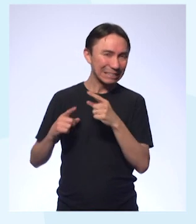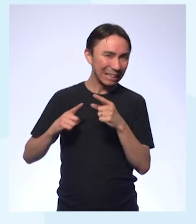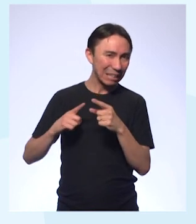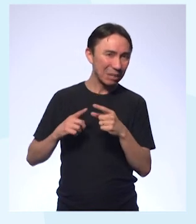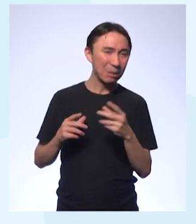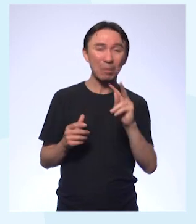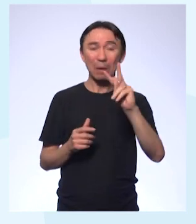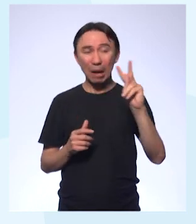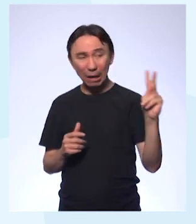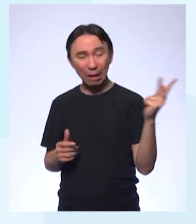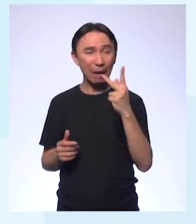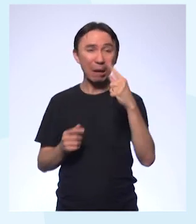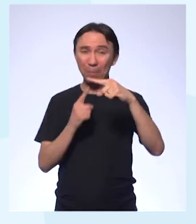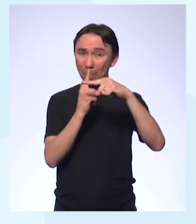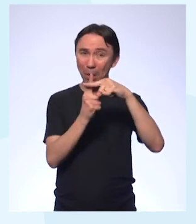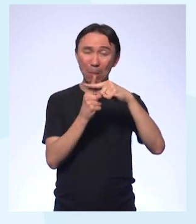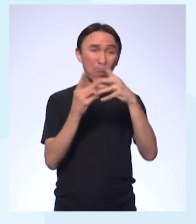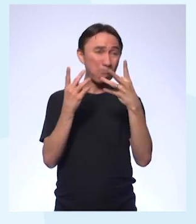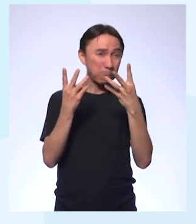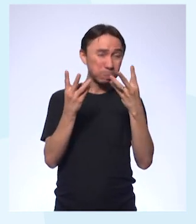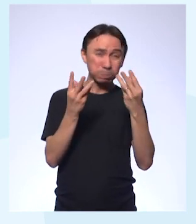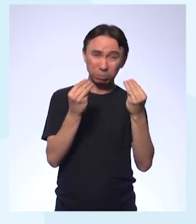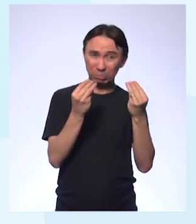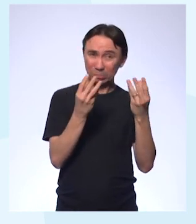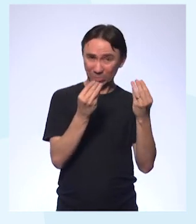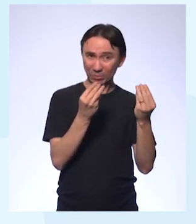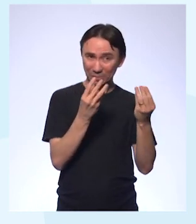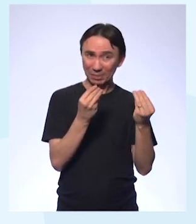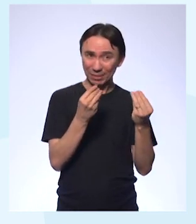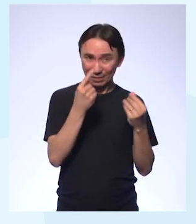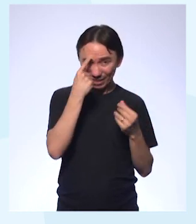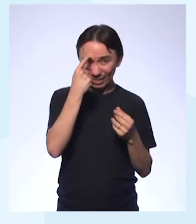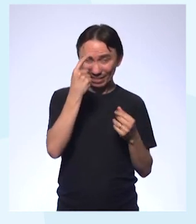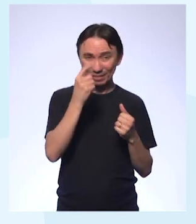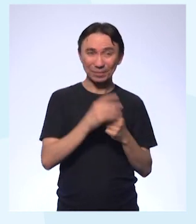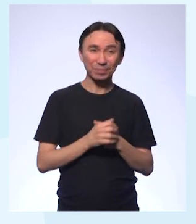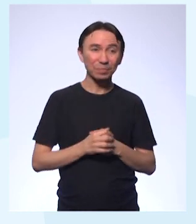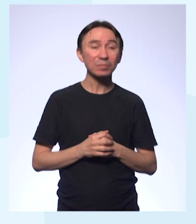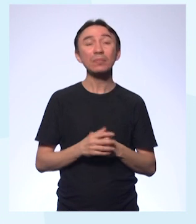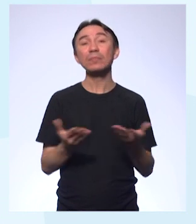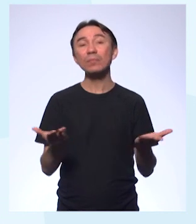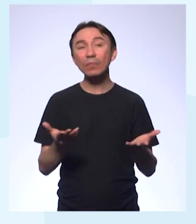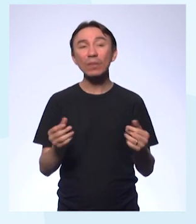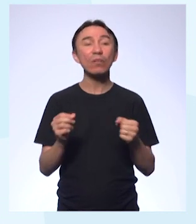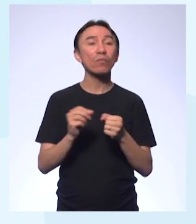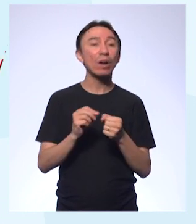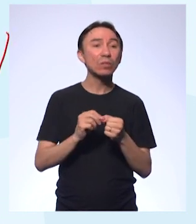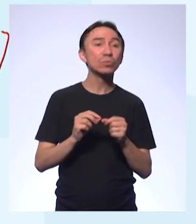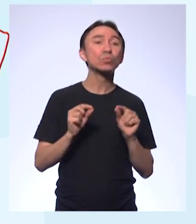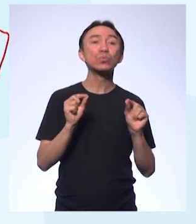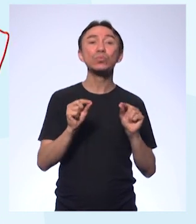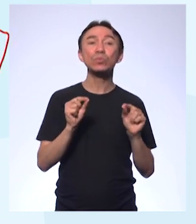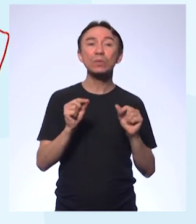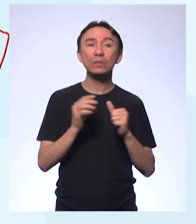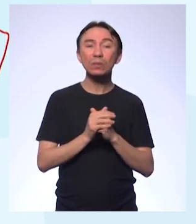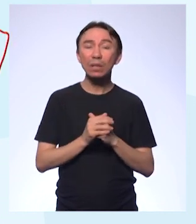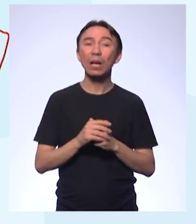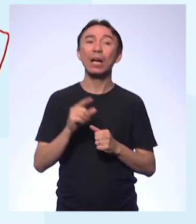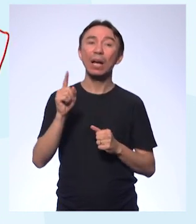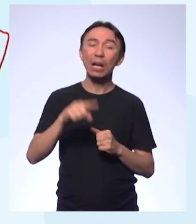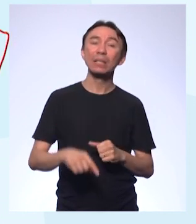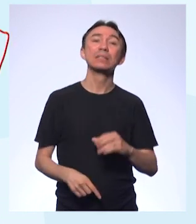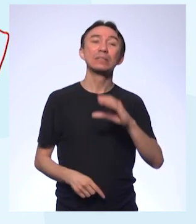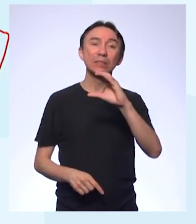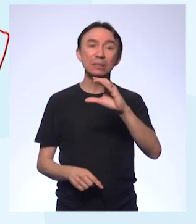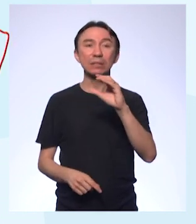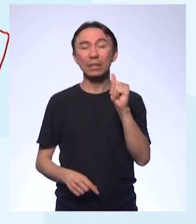várias H+, de todos os processos aí que passaram, eu vou formar o quê? Eu vou formar esse sulfato de